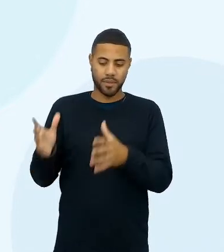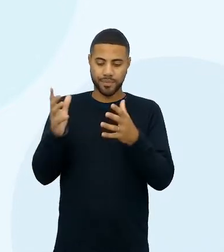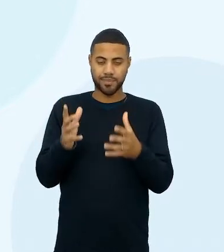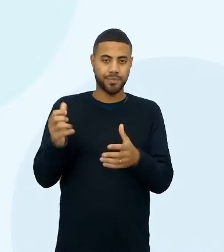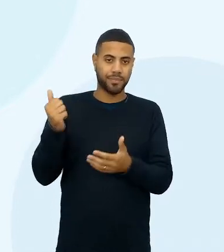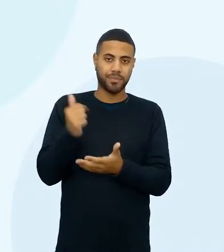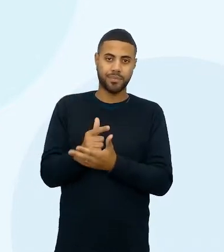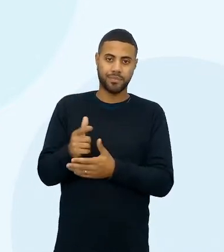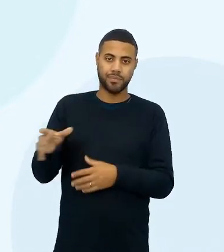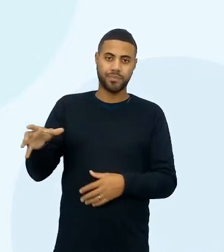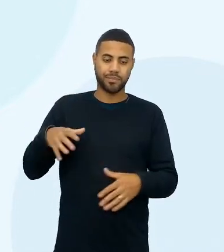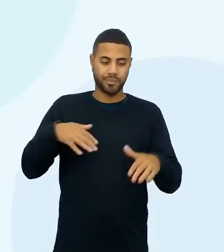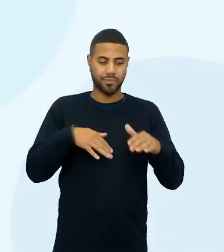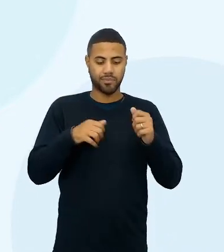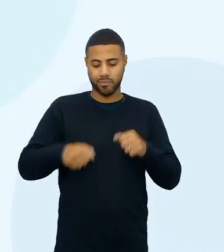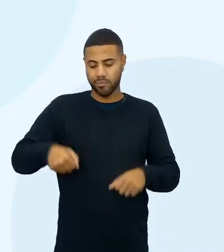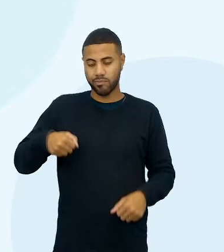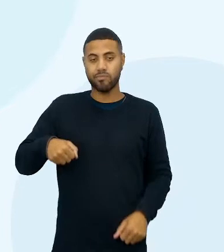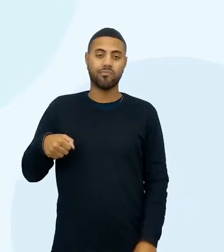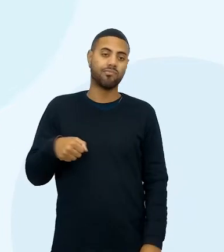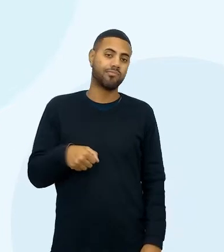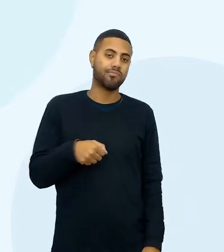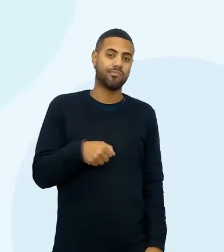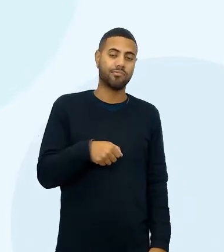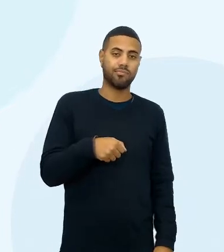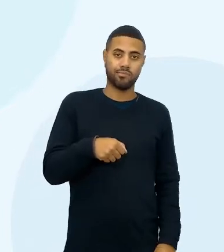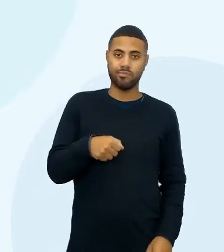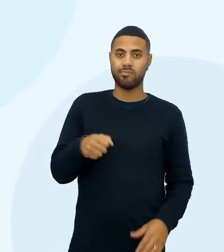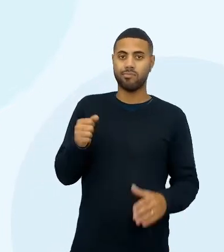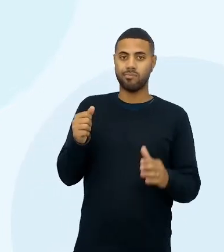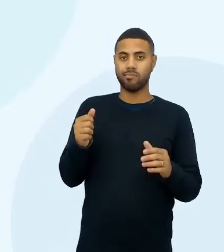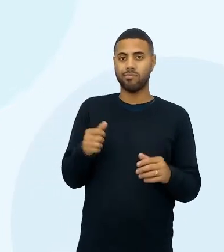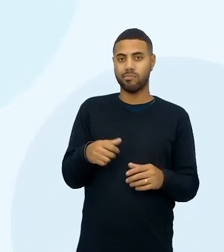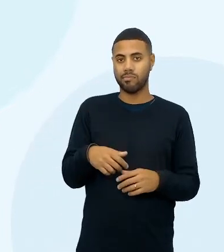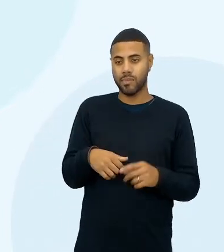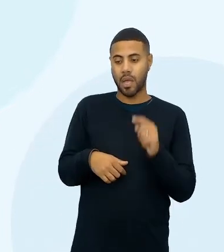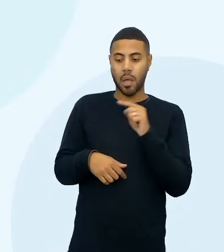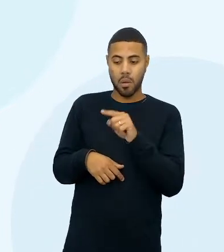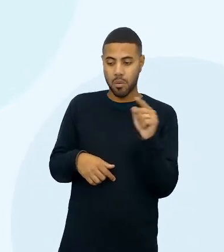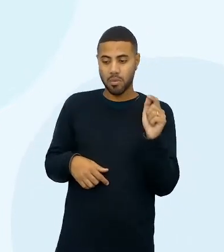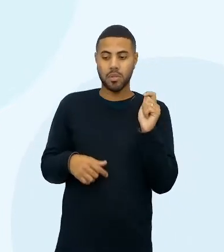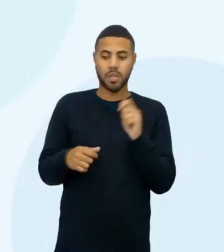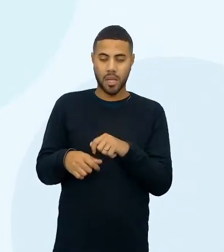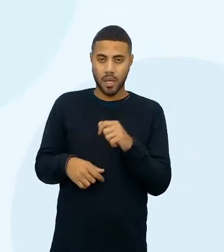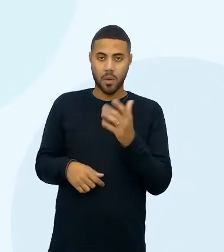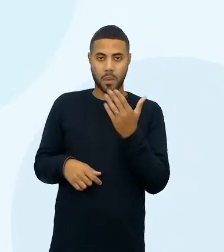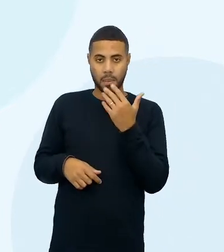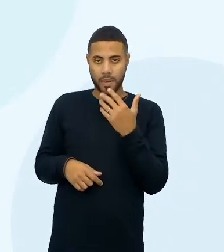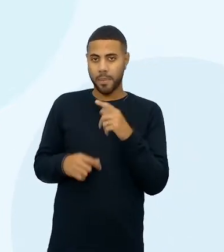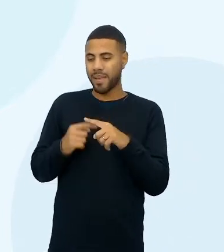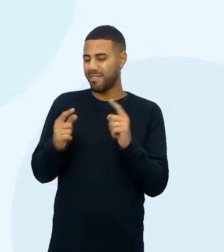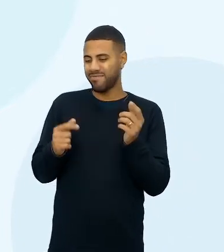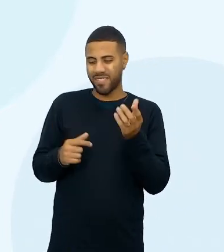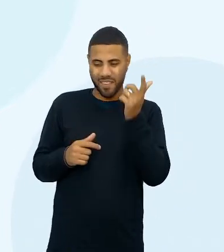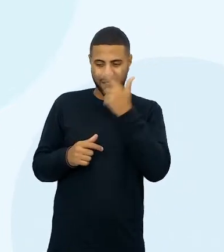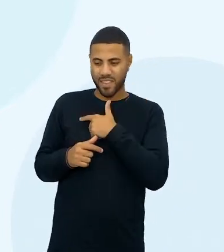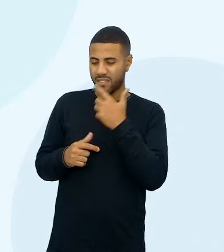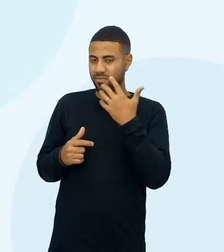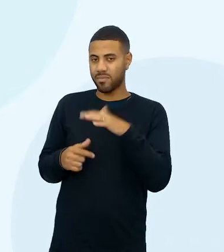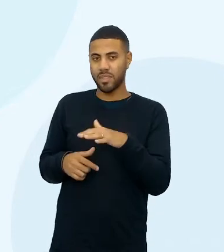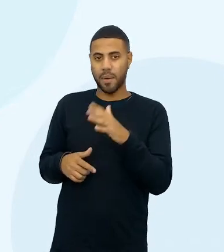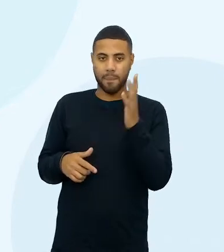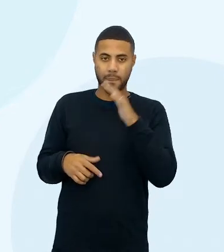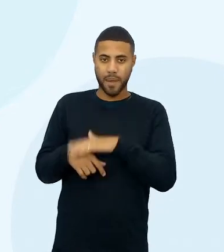Você rejeita, né, aquelas que estão mais feinhas, que ainda estão boas para consumo, e acaba levando